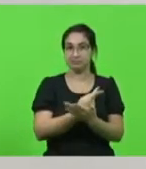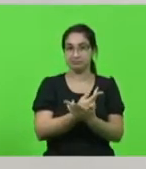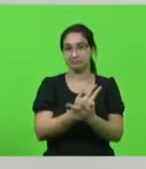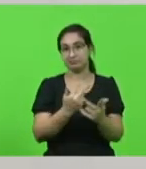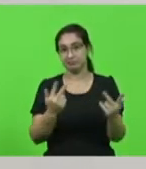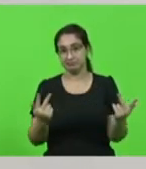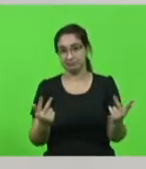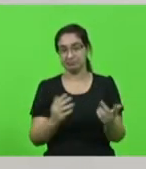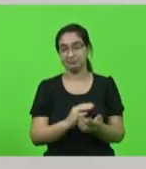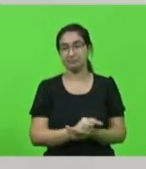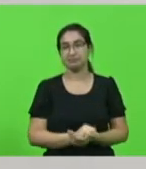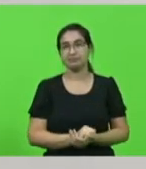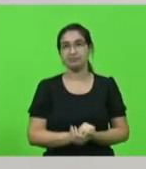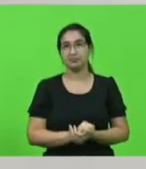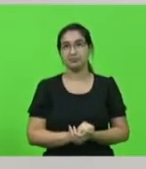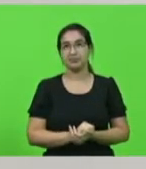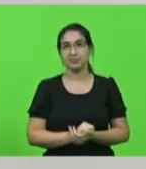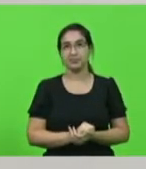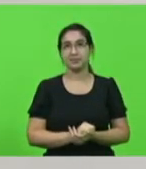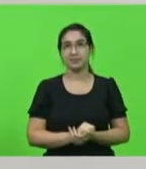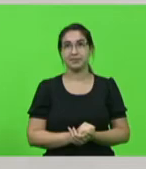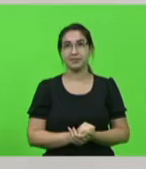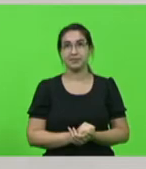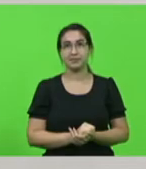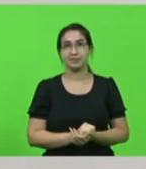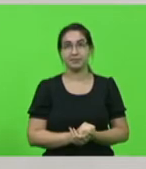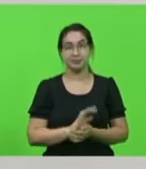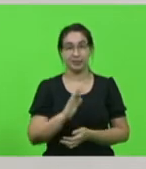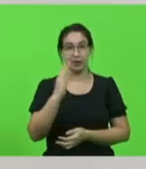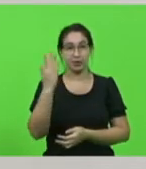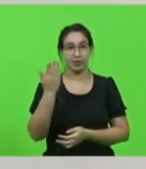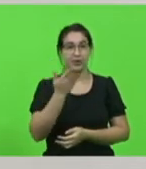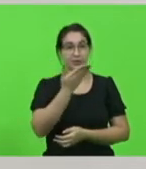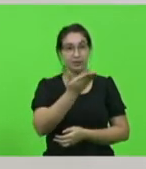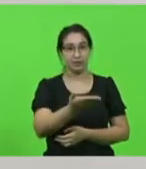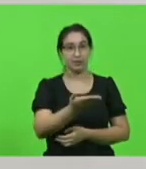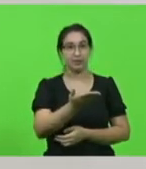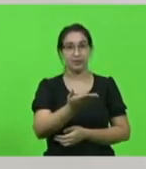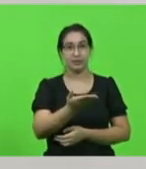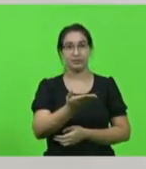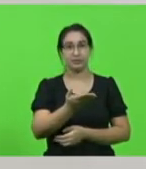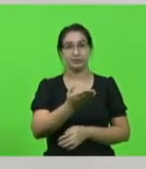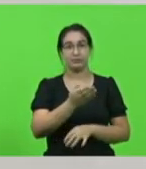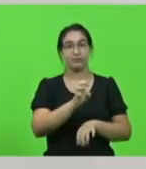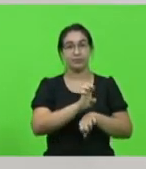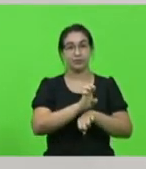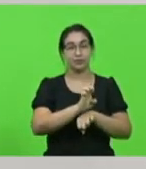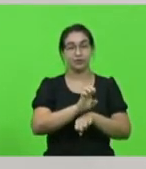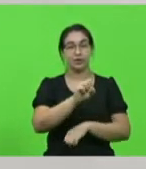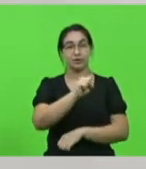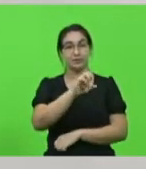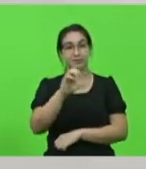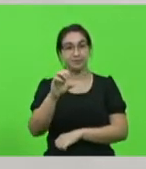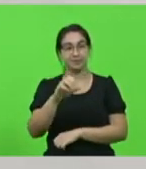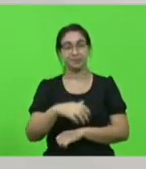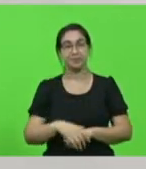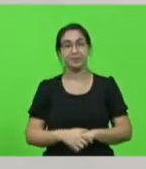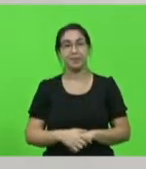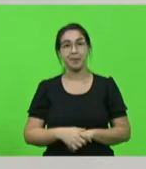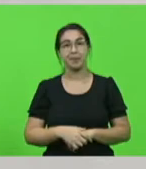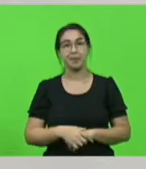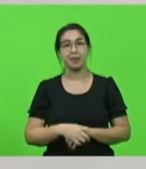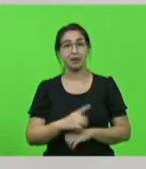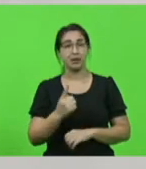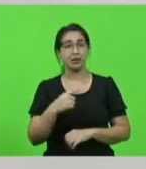este monopólio irregular que acontece no estado de Santa Catarina. E nós fechamos os